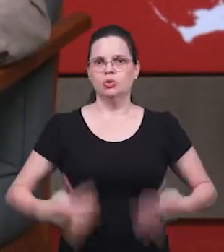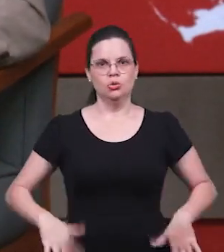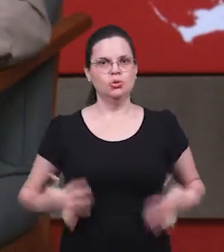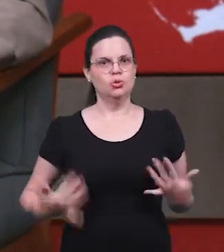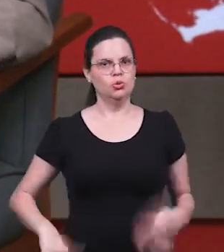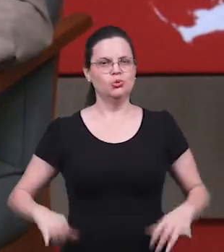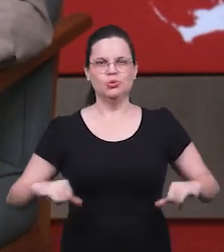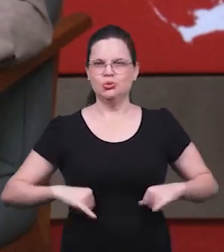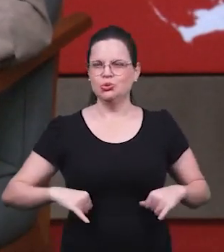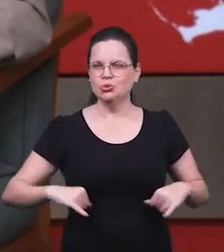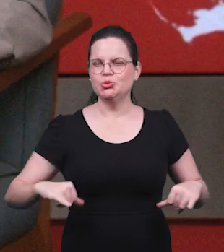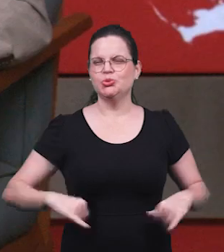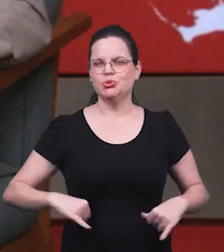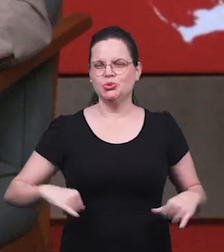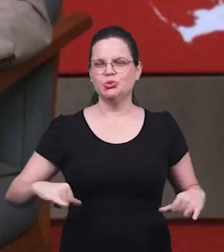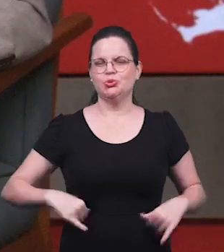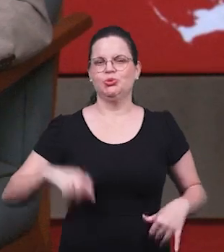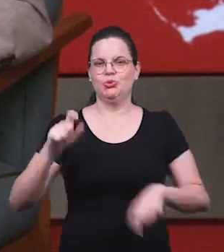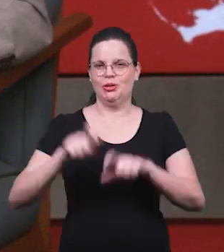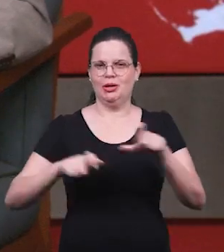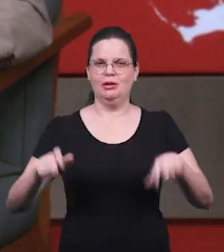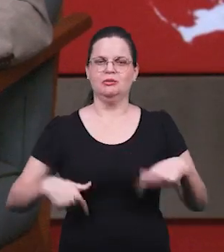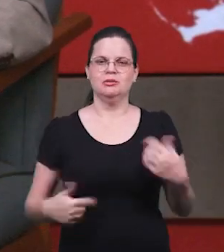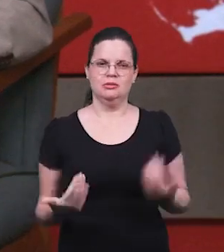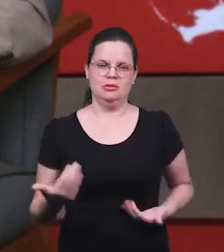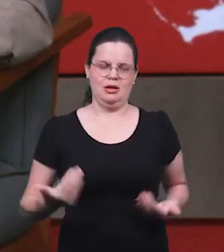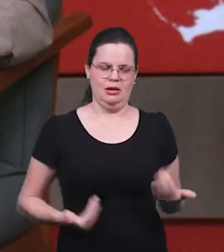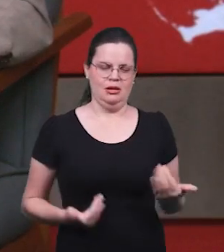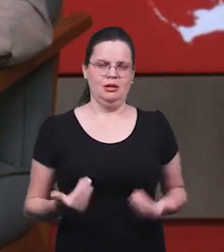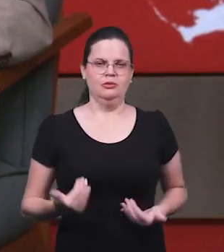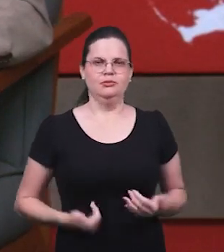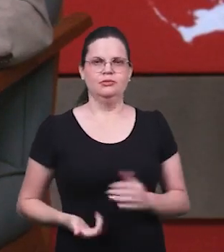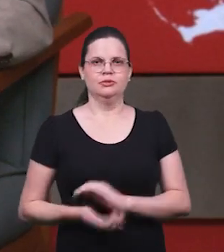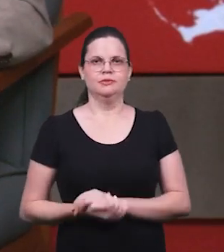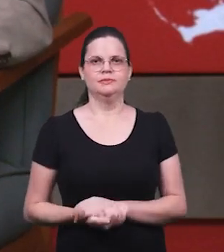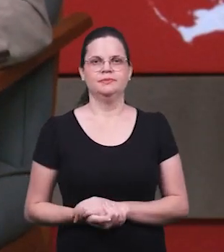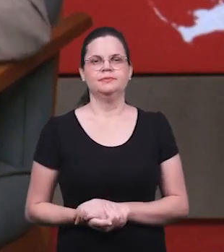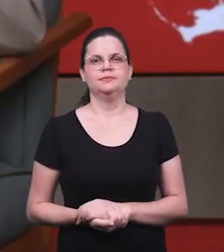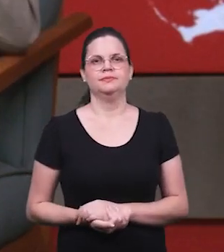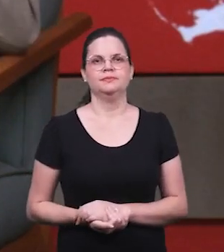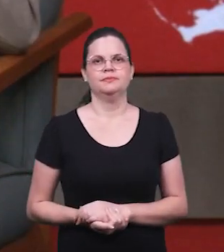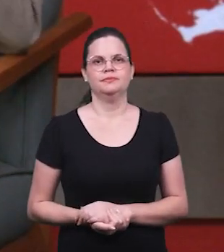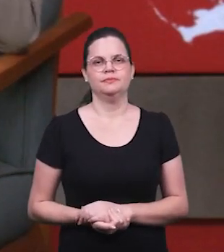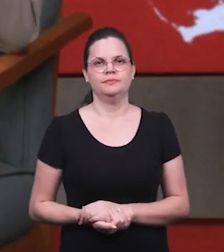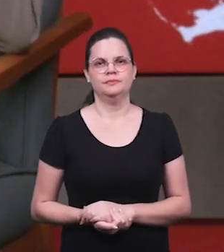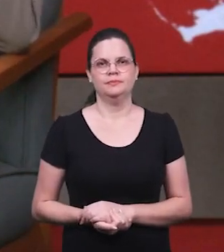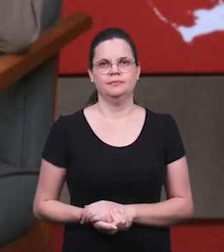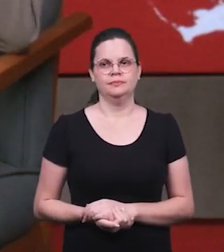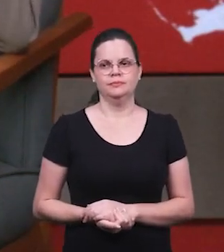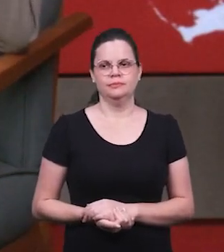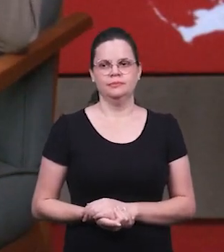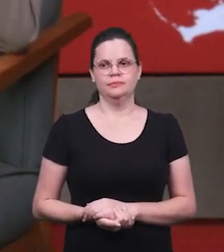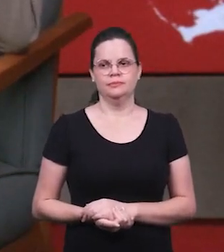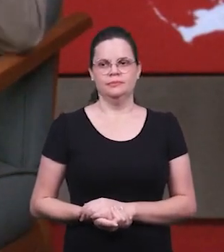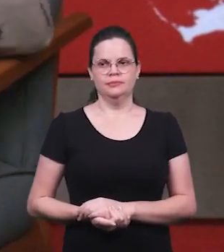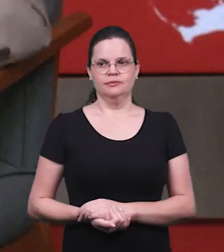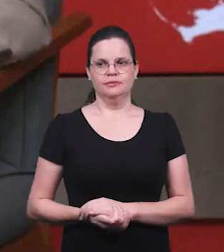foi tremenda à igreja e aos cristãos. Mesmo